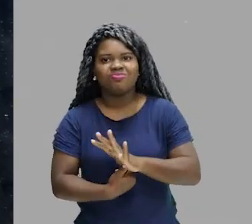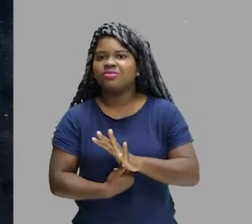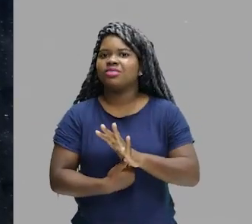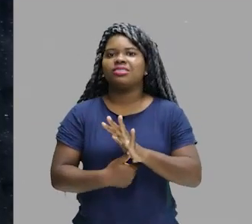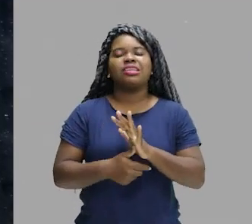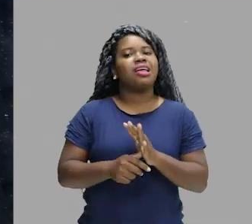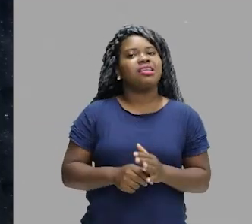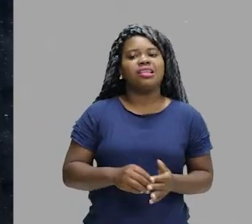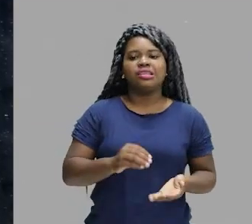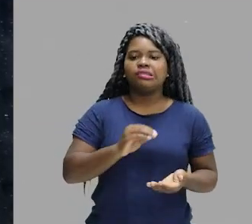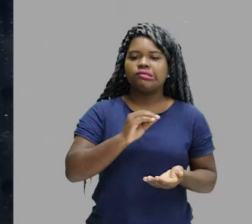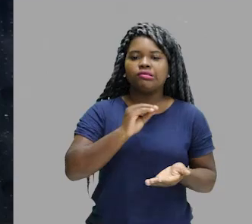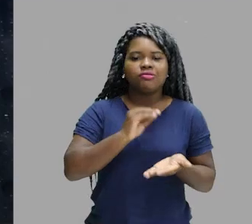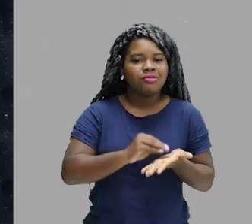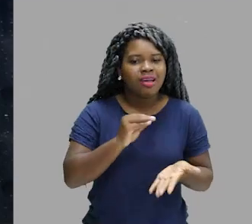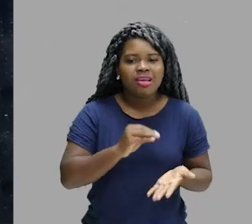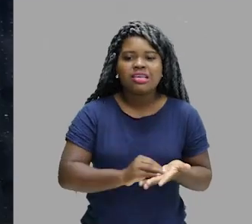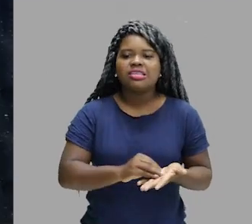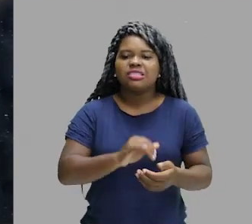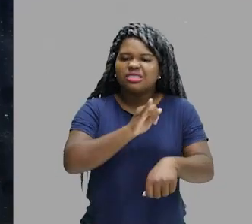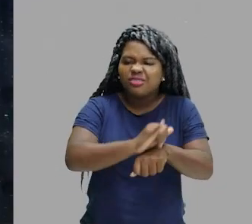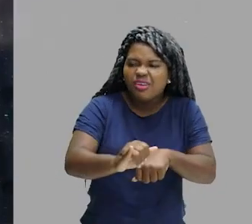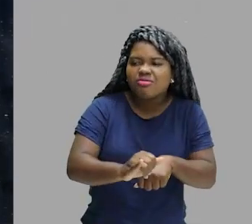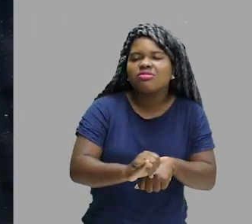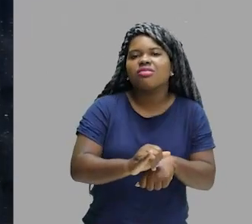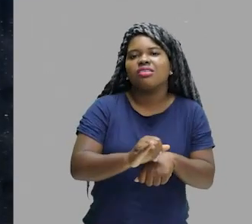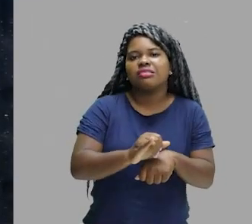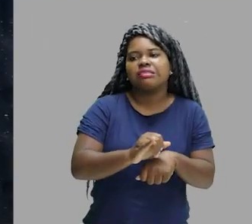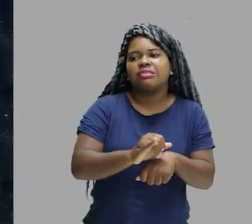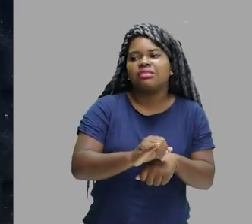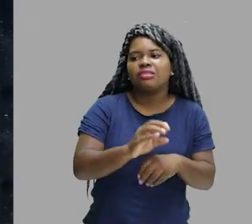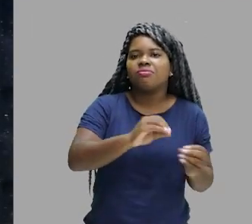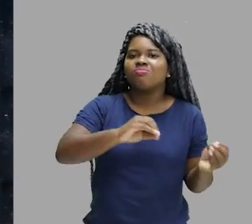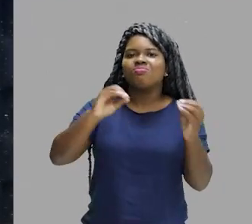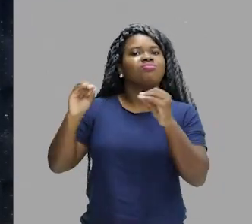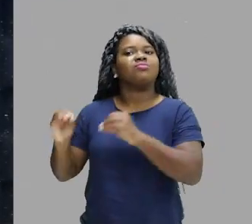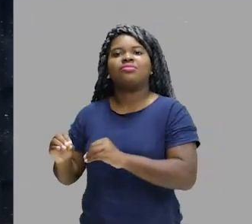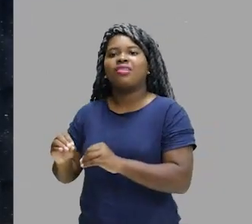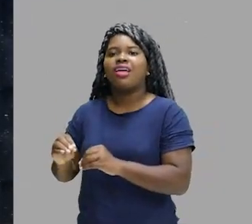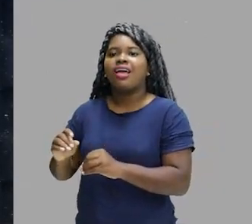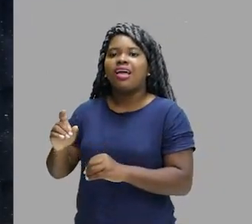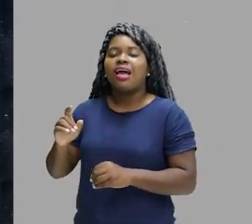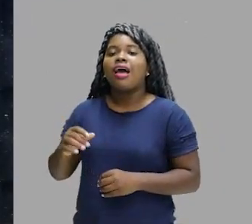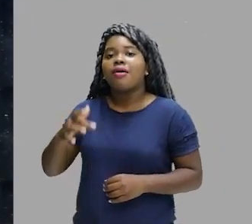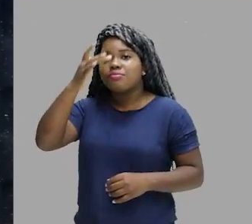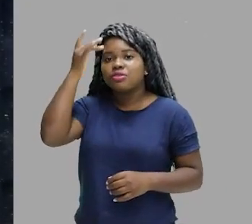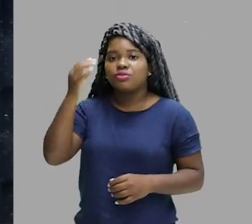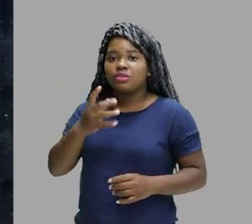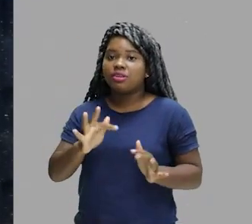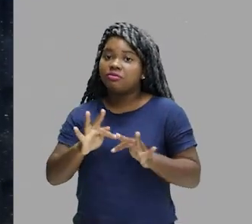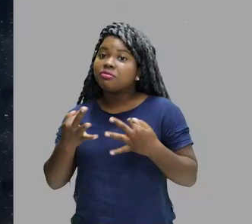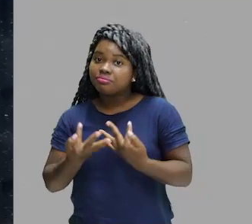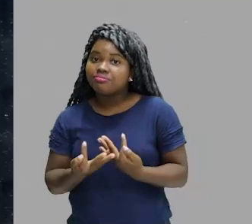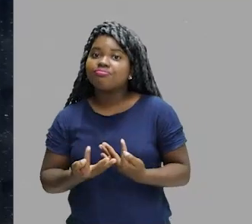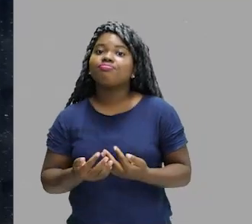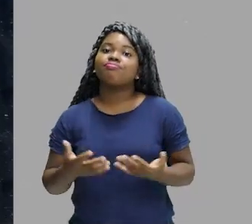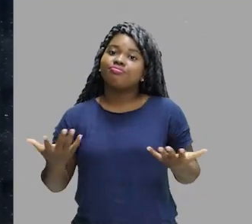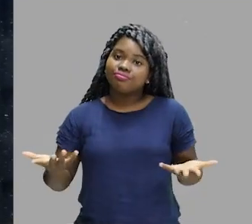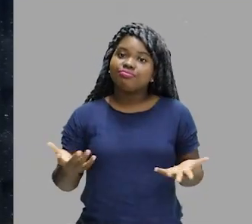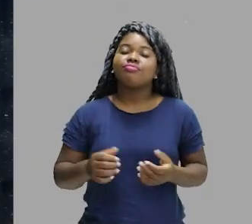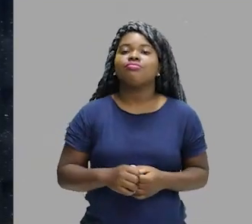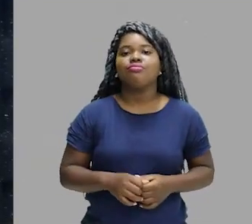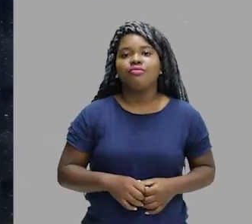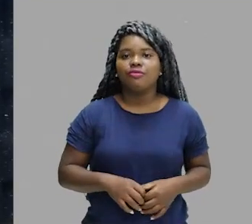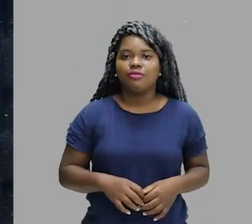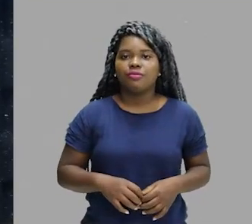família. Então surgem as casas em séries. Um conjunto é uma casa em série. Um prédio é uma casa em série, que é consequência